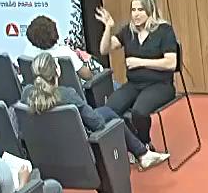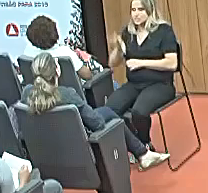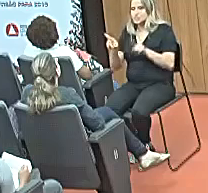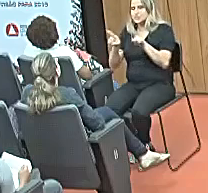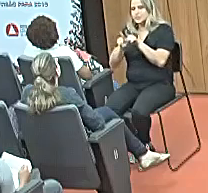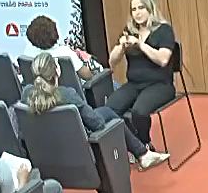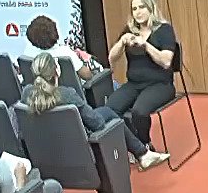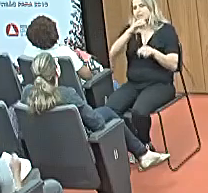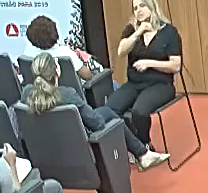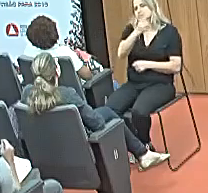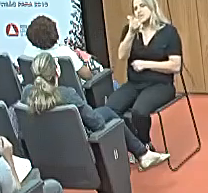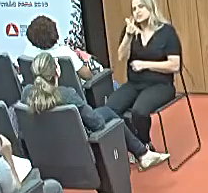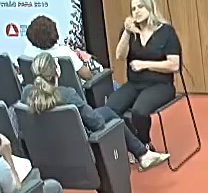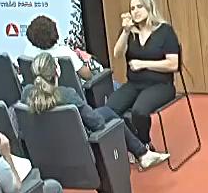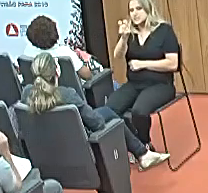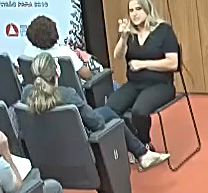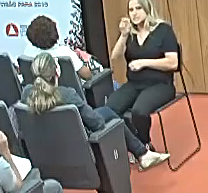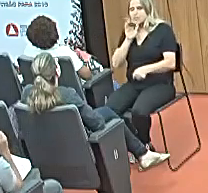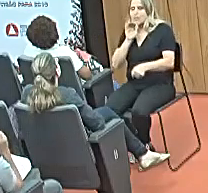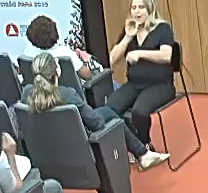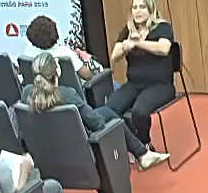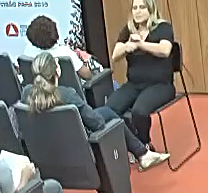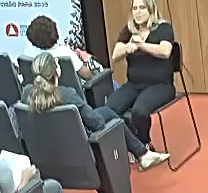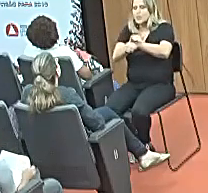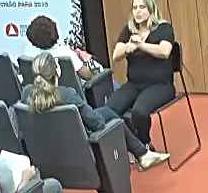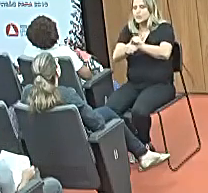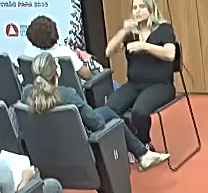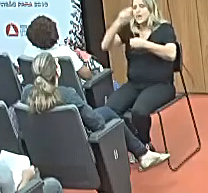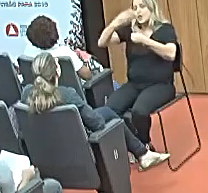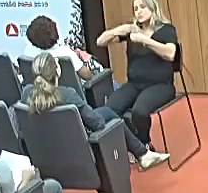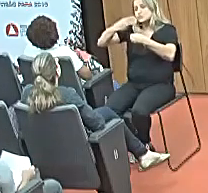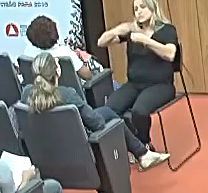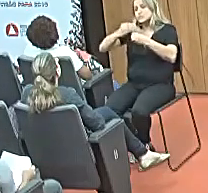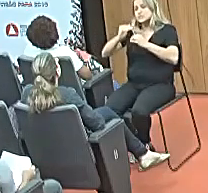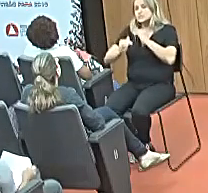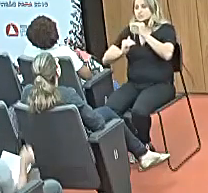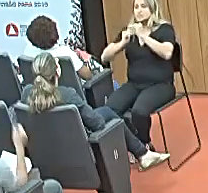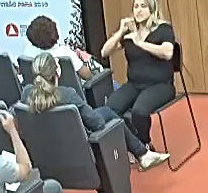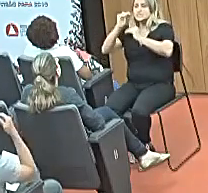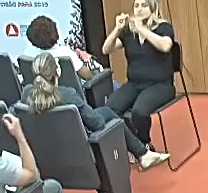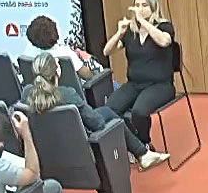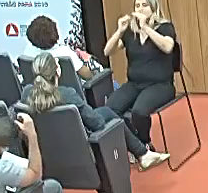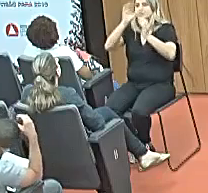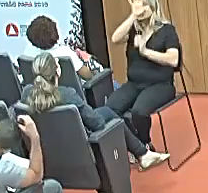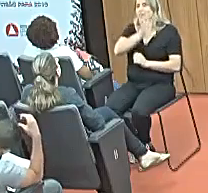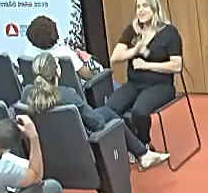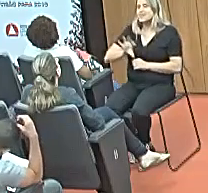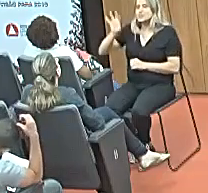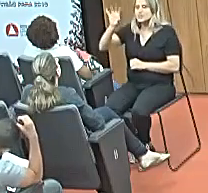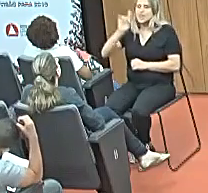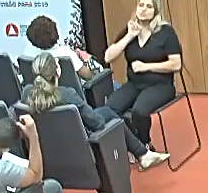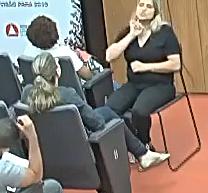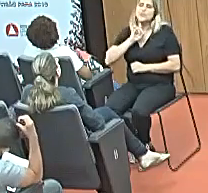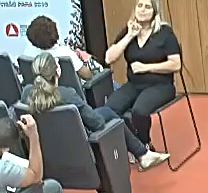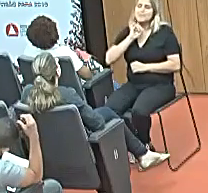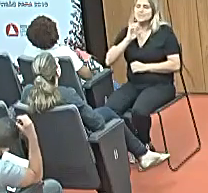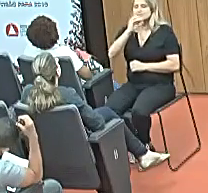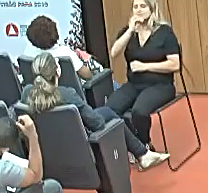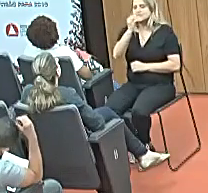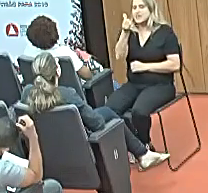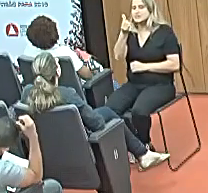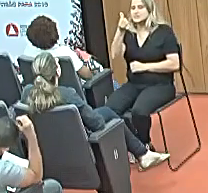65 apoio aos municípios e ao desenvolvimento regional de minas gerais 0